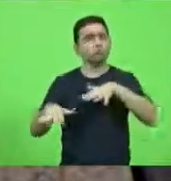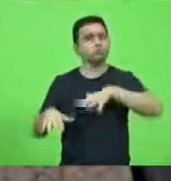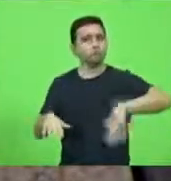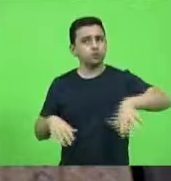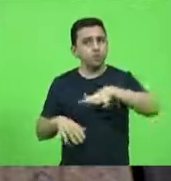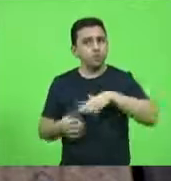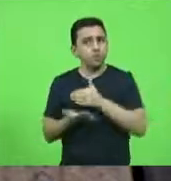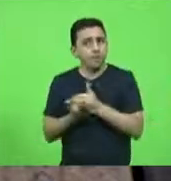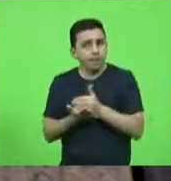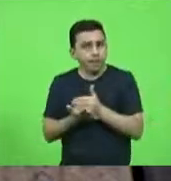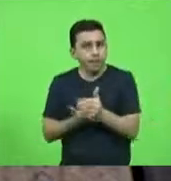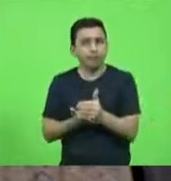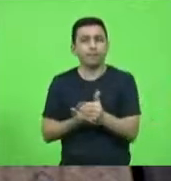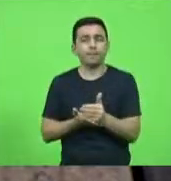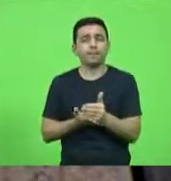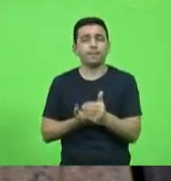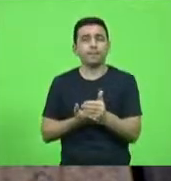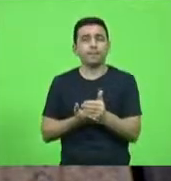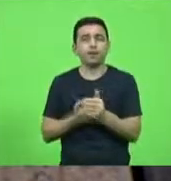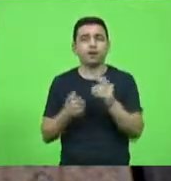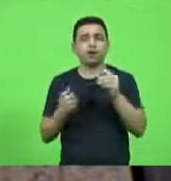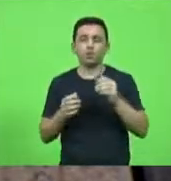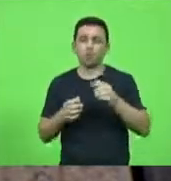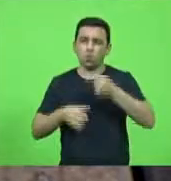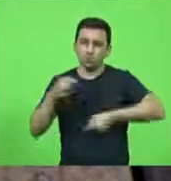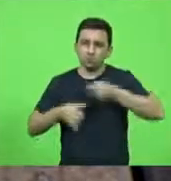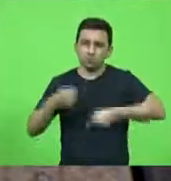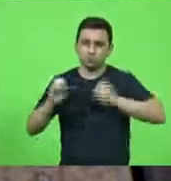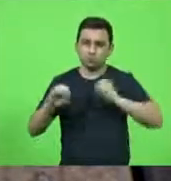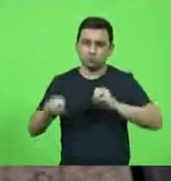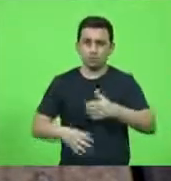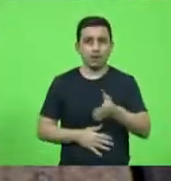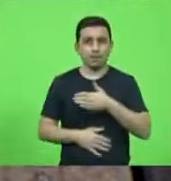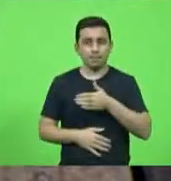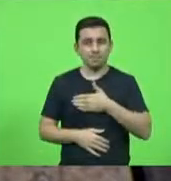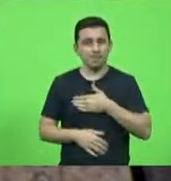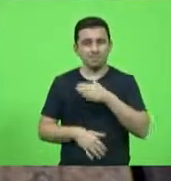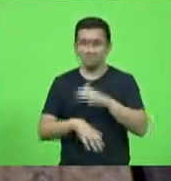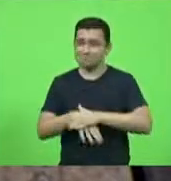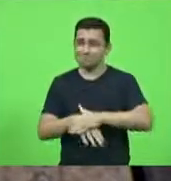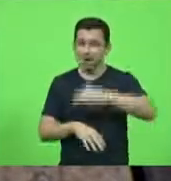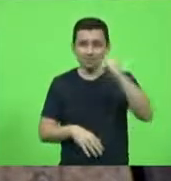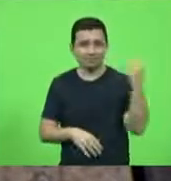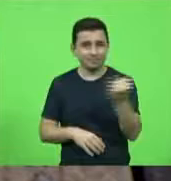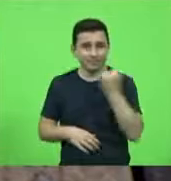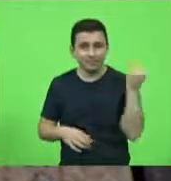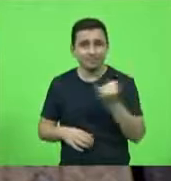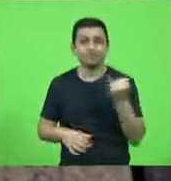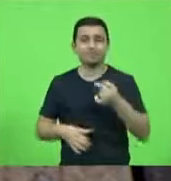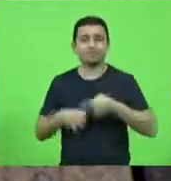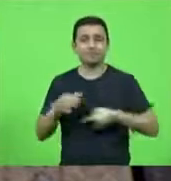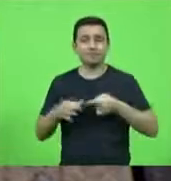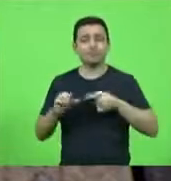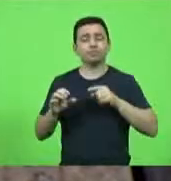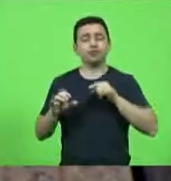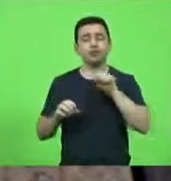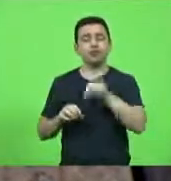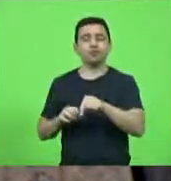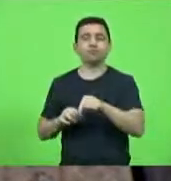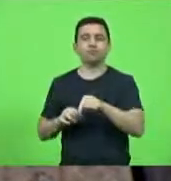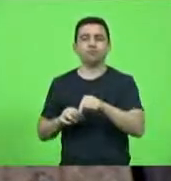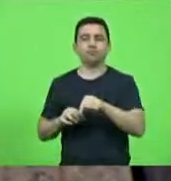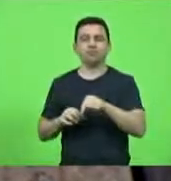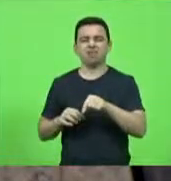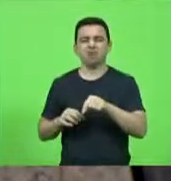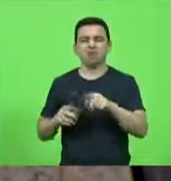lá na nossa Comissão de Educação, que para mim é uma das comissões mais importantes da casa, nós possamos ter alguém que não vai tratar